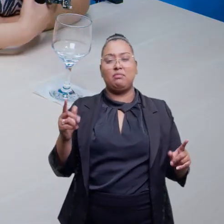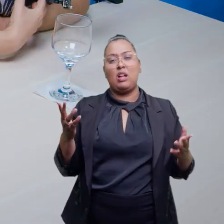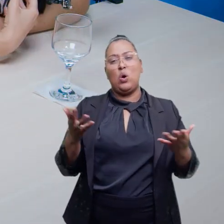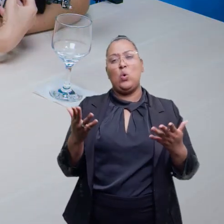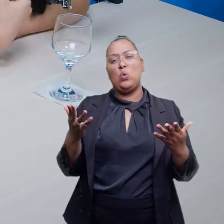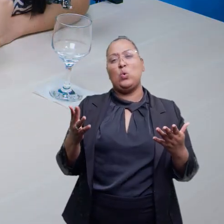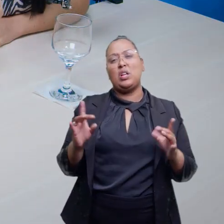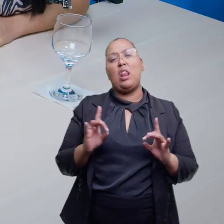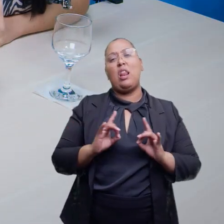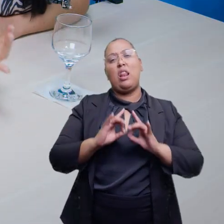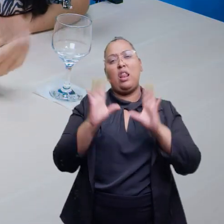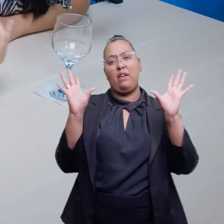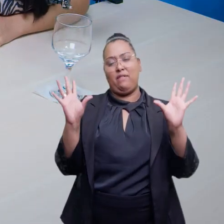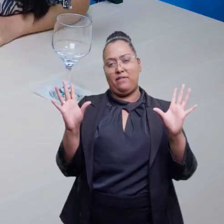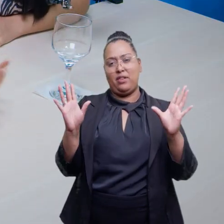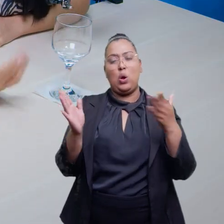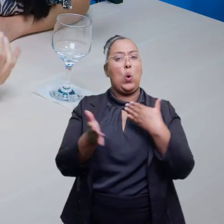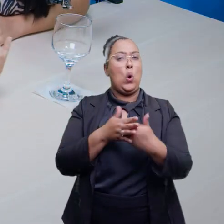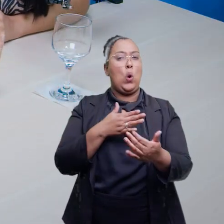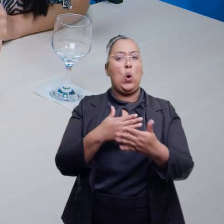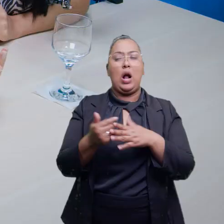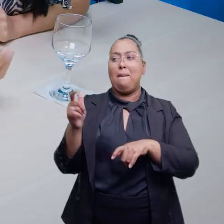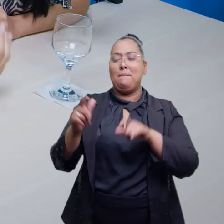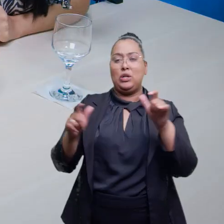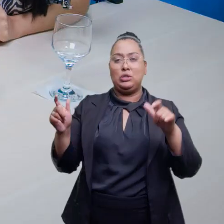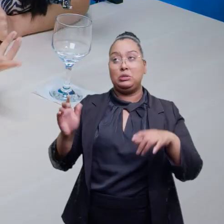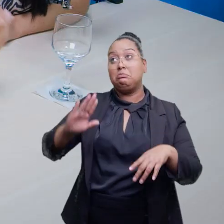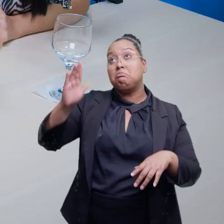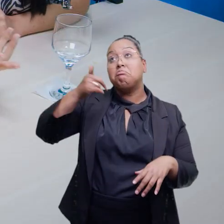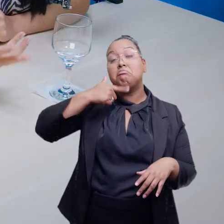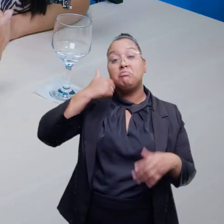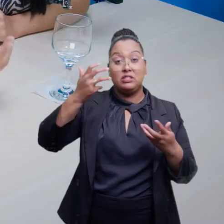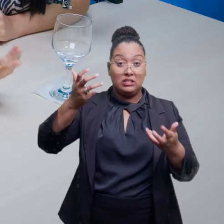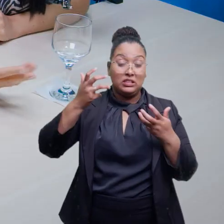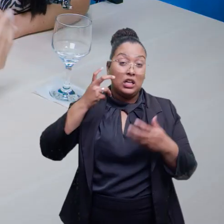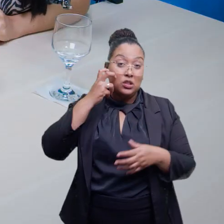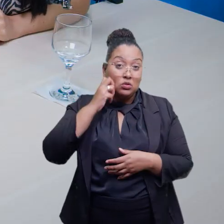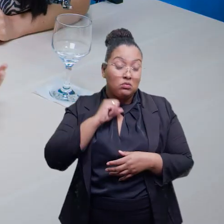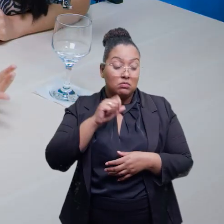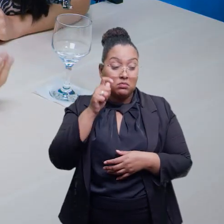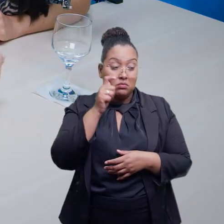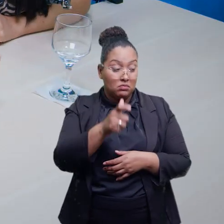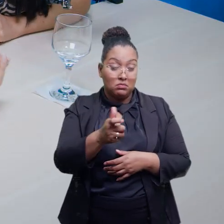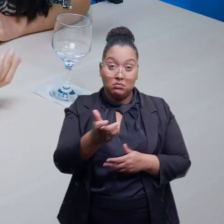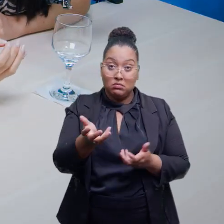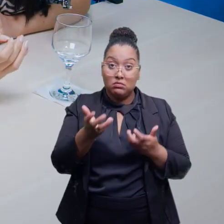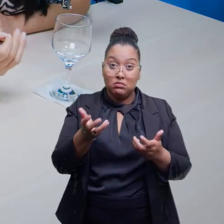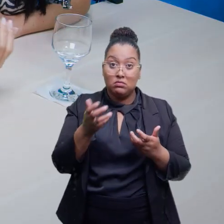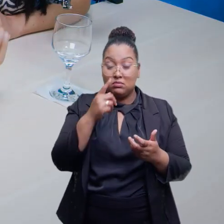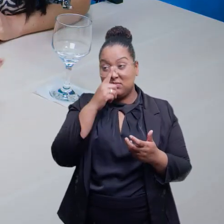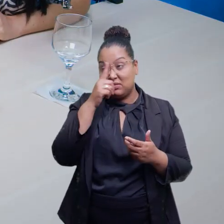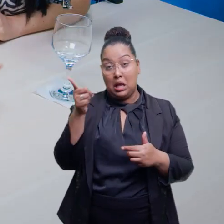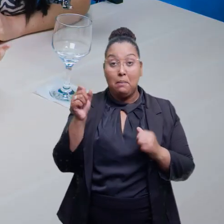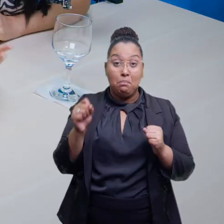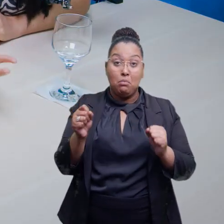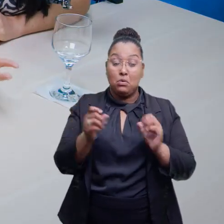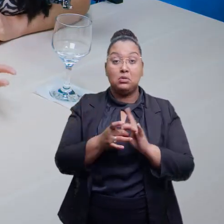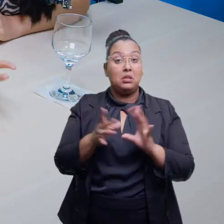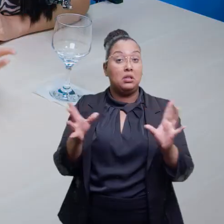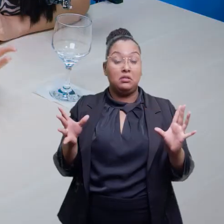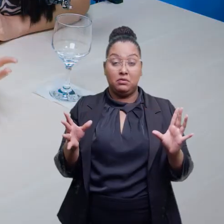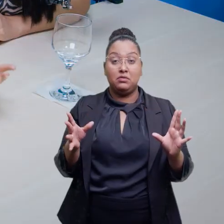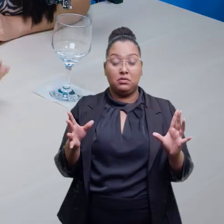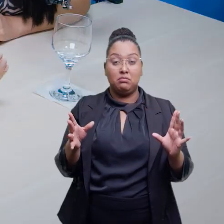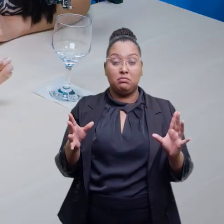muito aberto, né? Qualquer pessoa que tiver, que manifestar a vontade, né? Que tem esse desejo, em teoria ela pode,